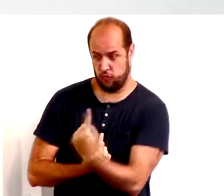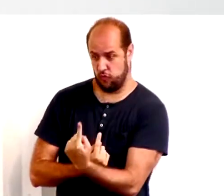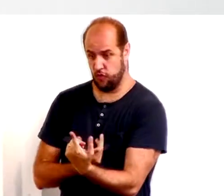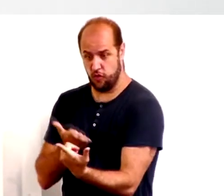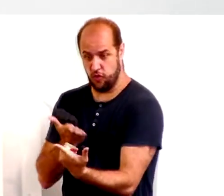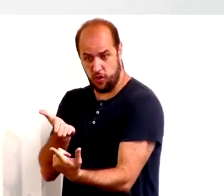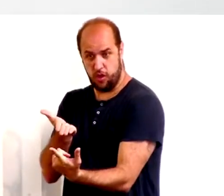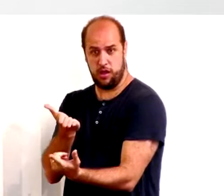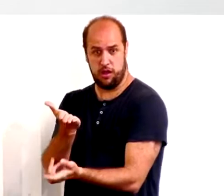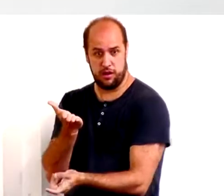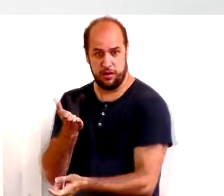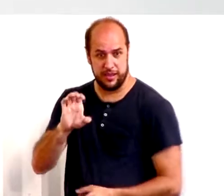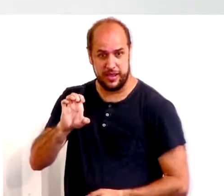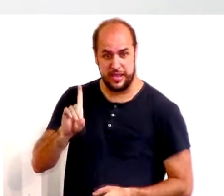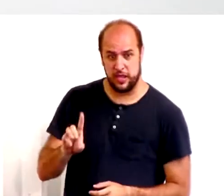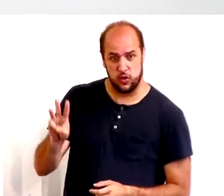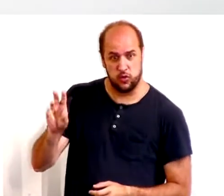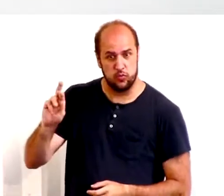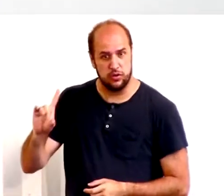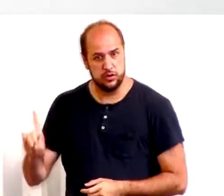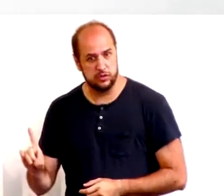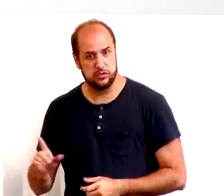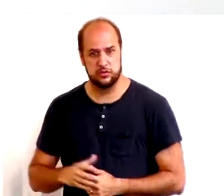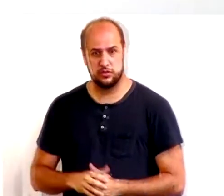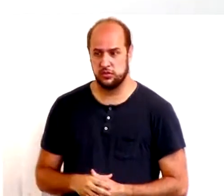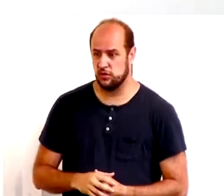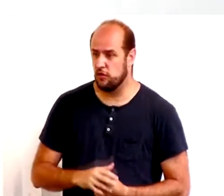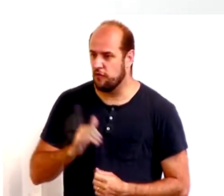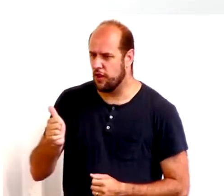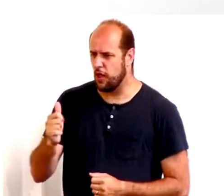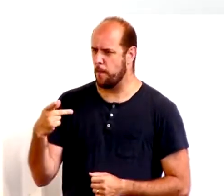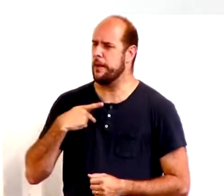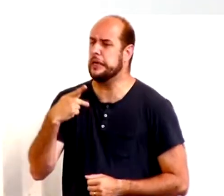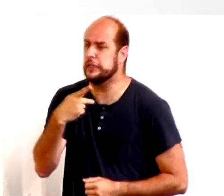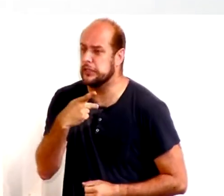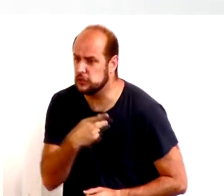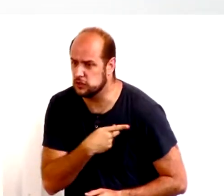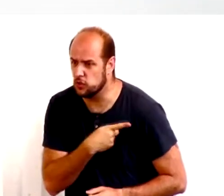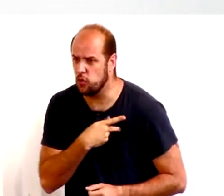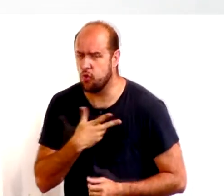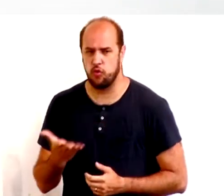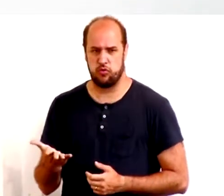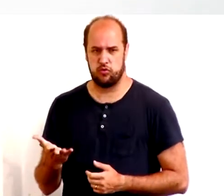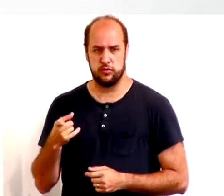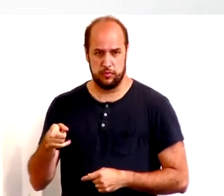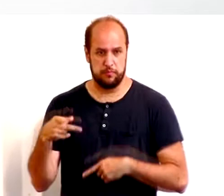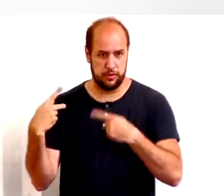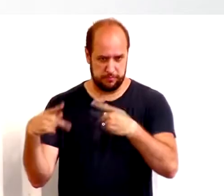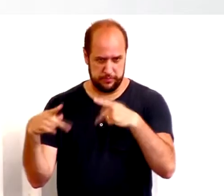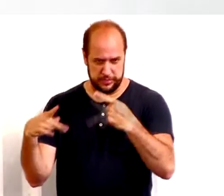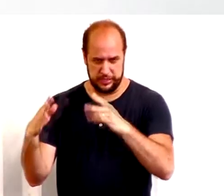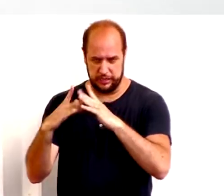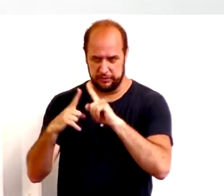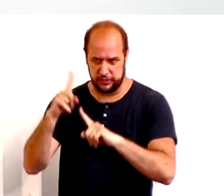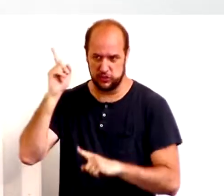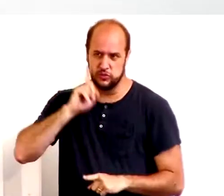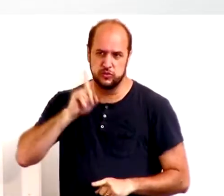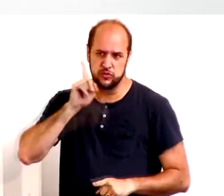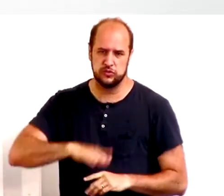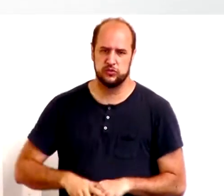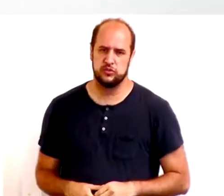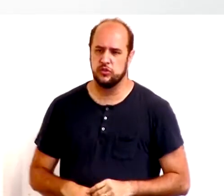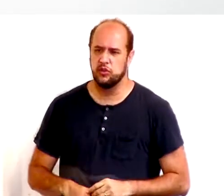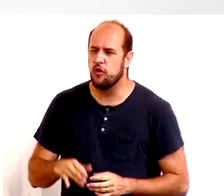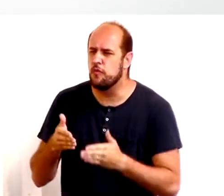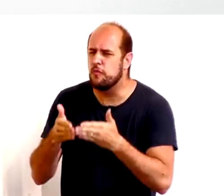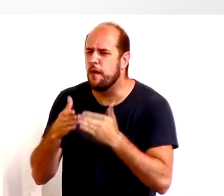ele dizia: só Edwards. Quando falavam reverendo pastor, ele era pastor da igreja congregacional nos Estados Unidos, ele preferia